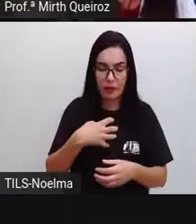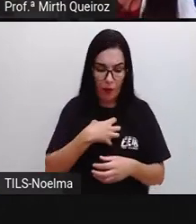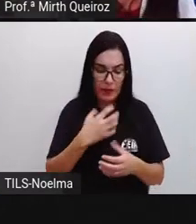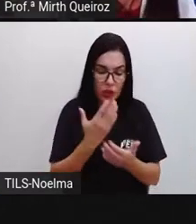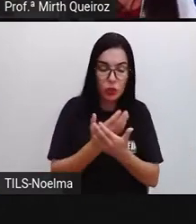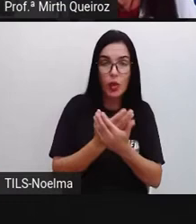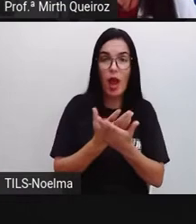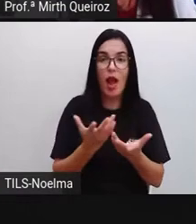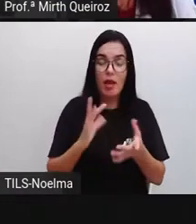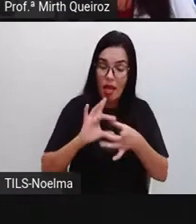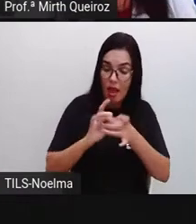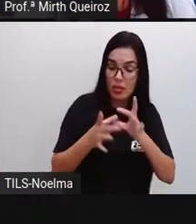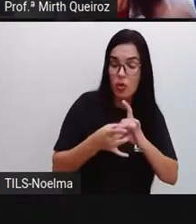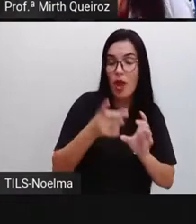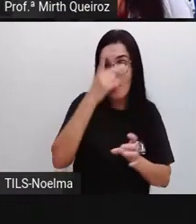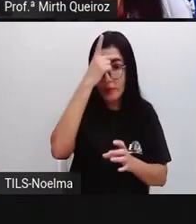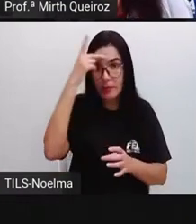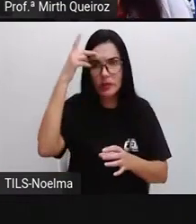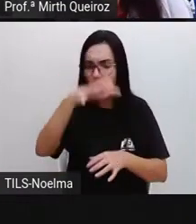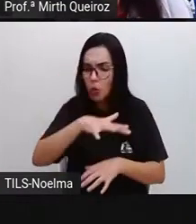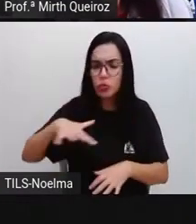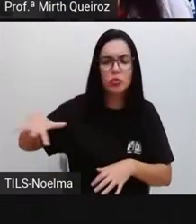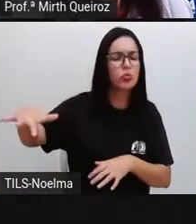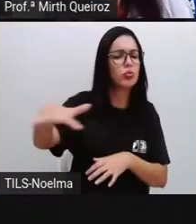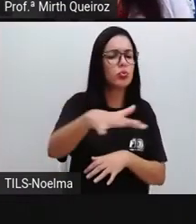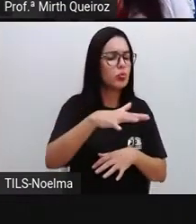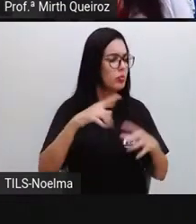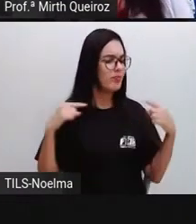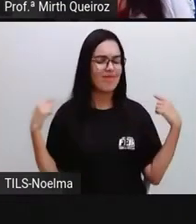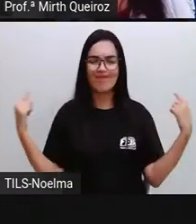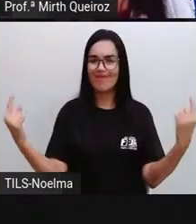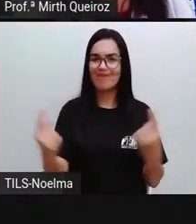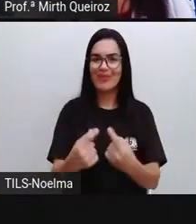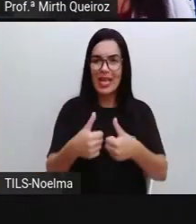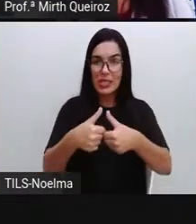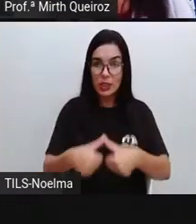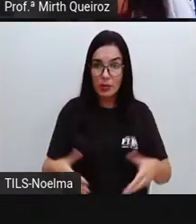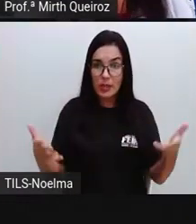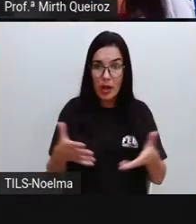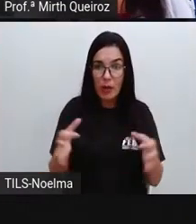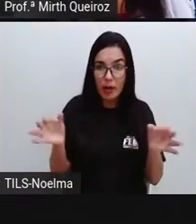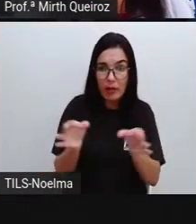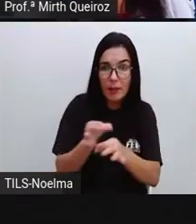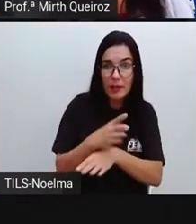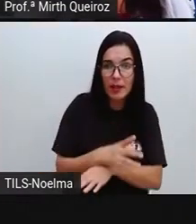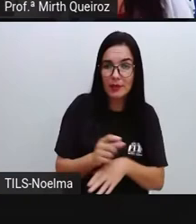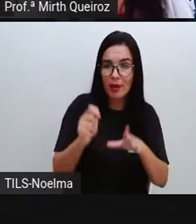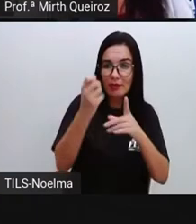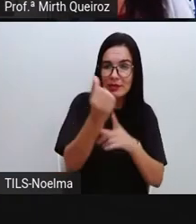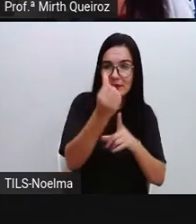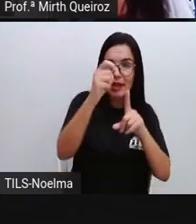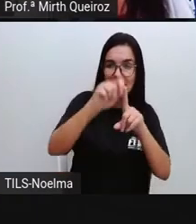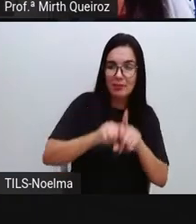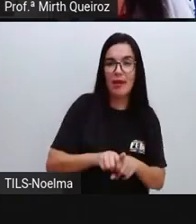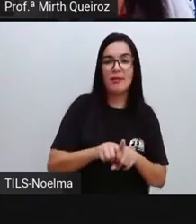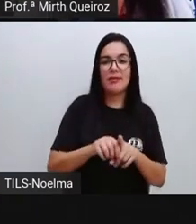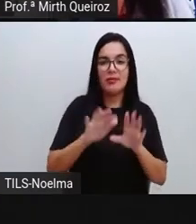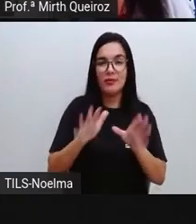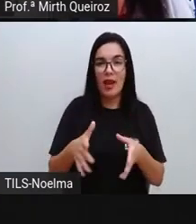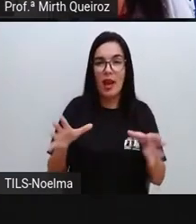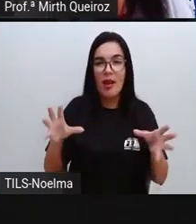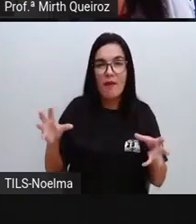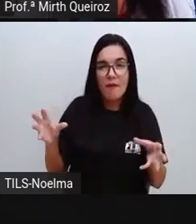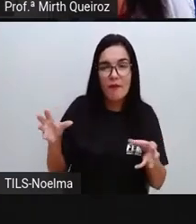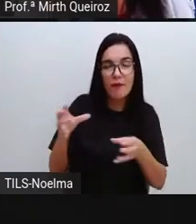se relacionar com as pessoas, com tudo que está ao nosso redor. Estamos finalizando mais um semestre, fechando o ciclo, né? Um